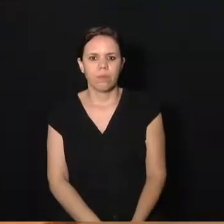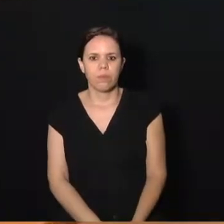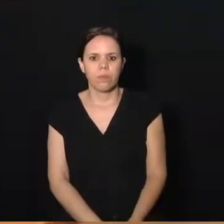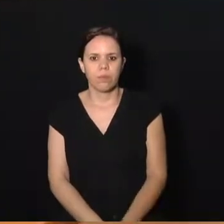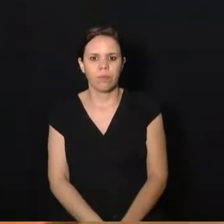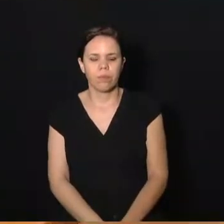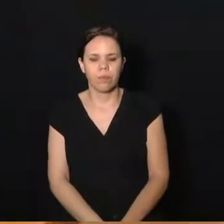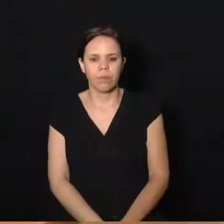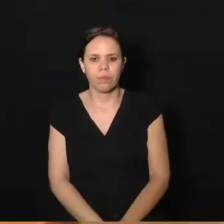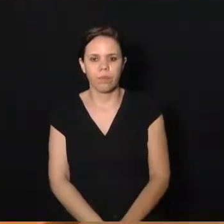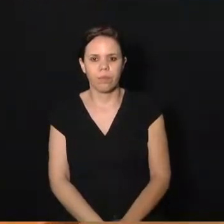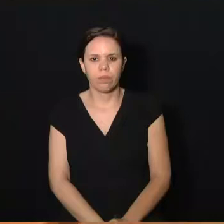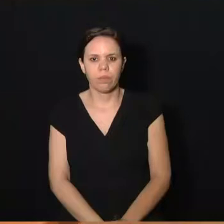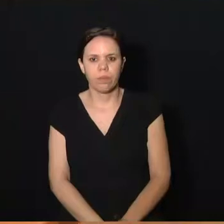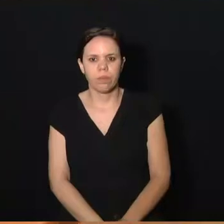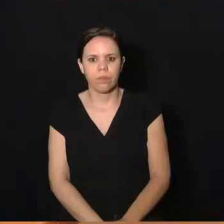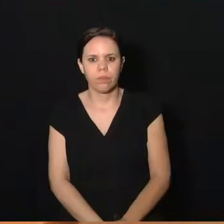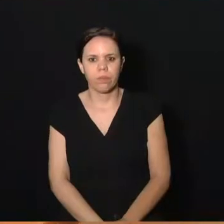Vou ver, Larissa.